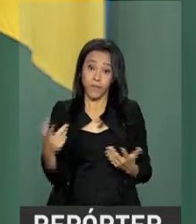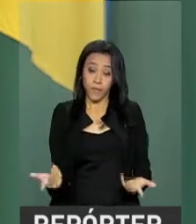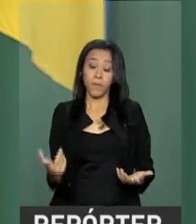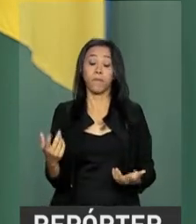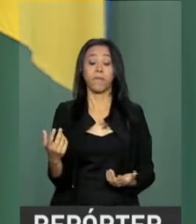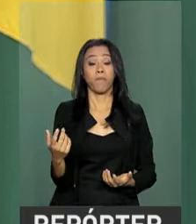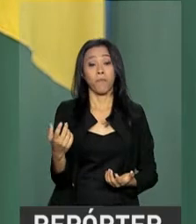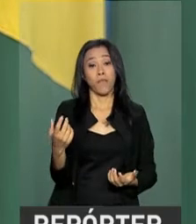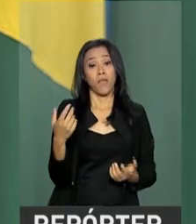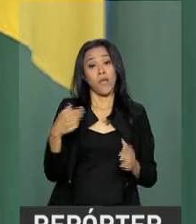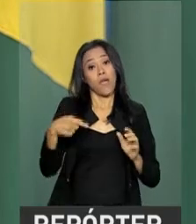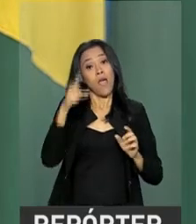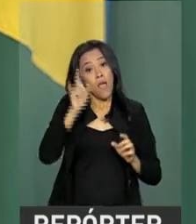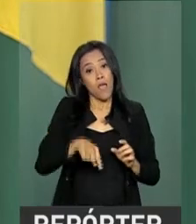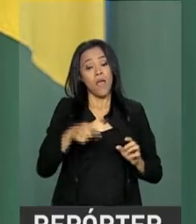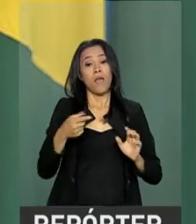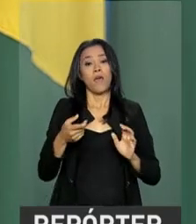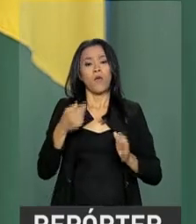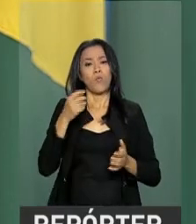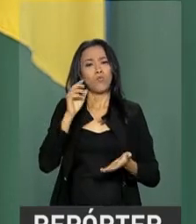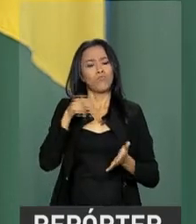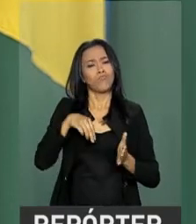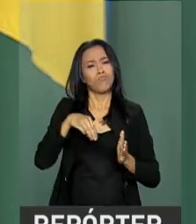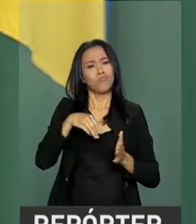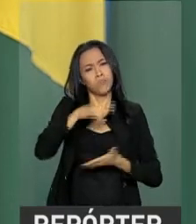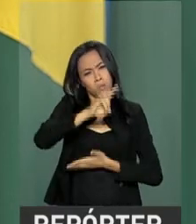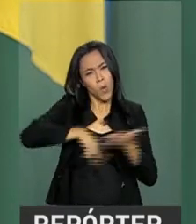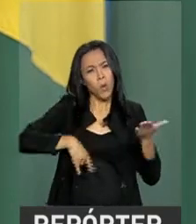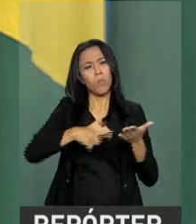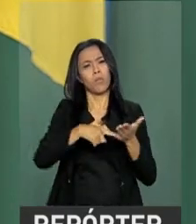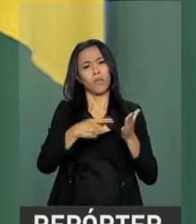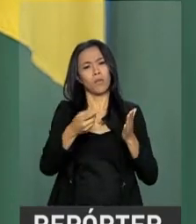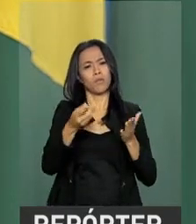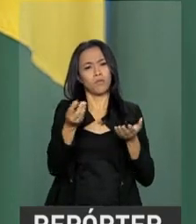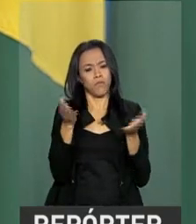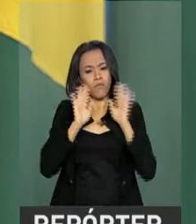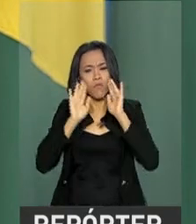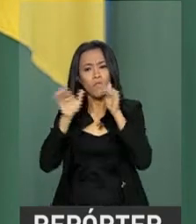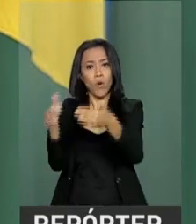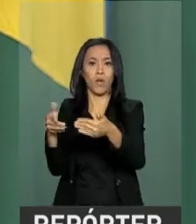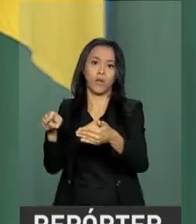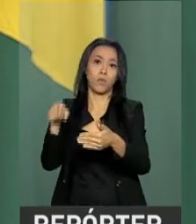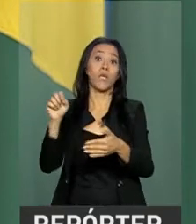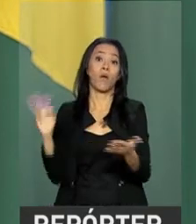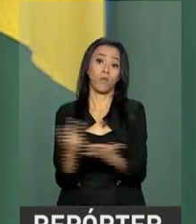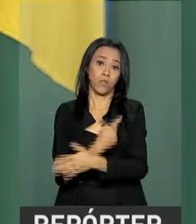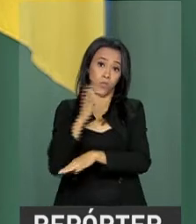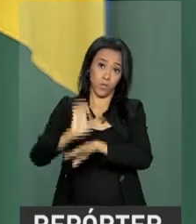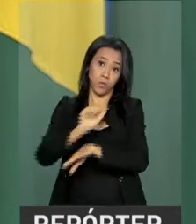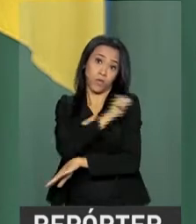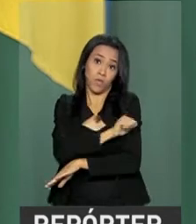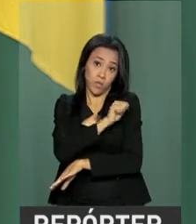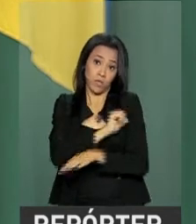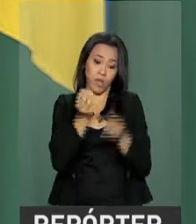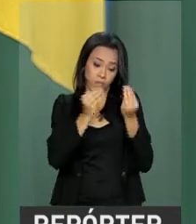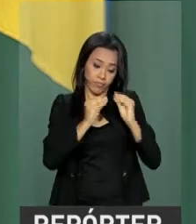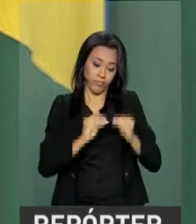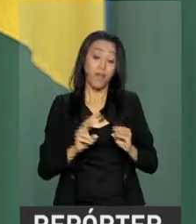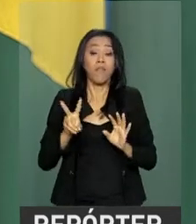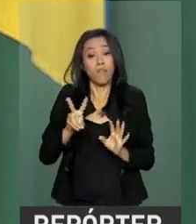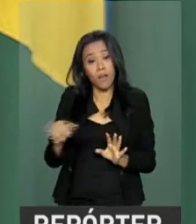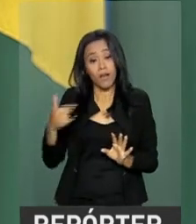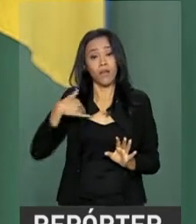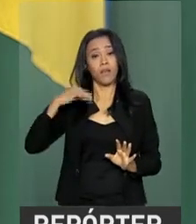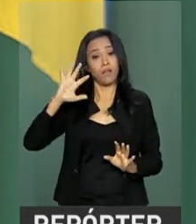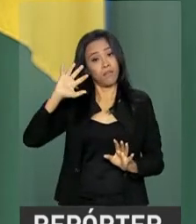é específica por mais bem planejada e abrangente seja vai solucionar